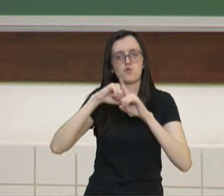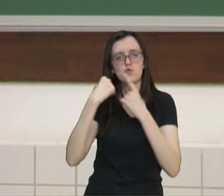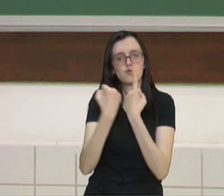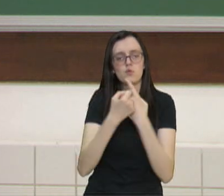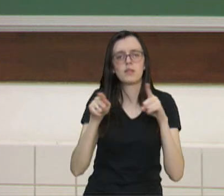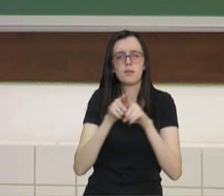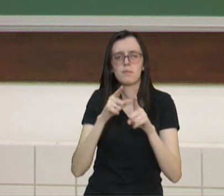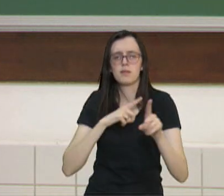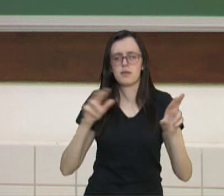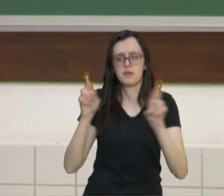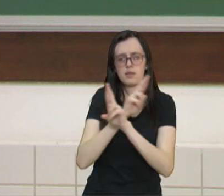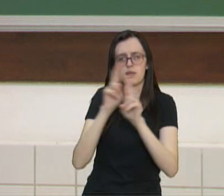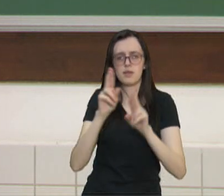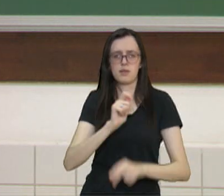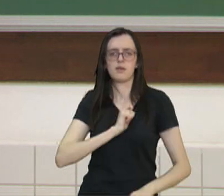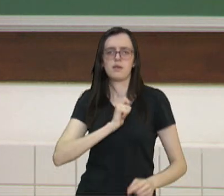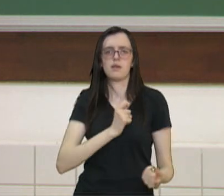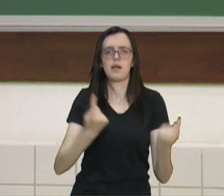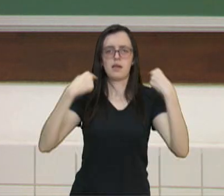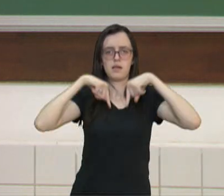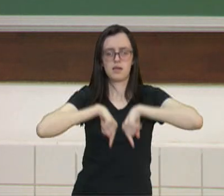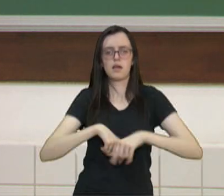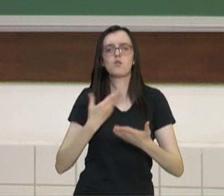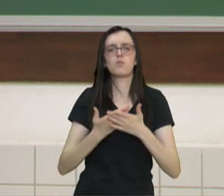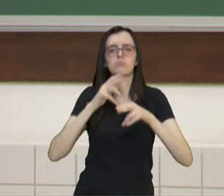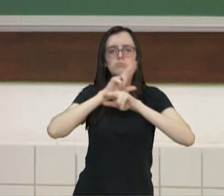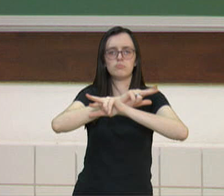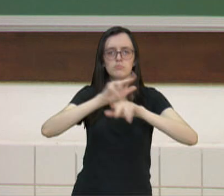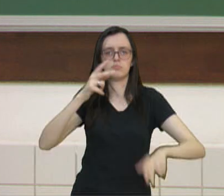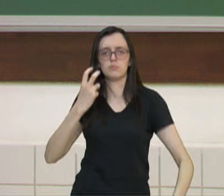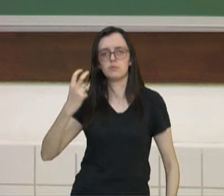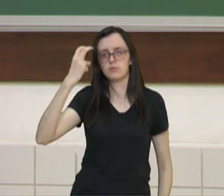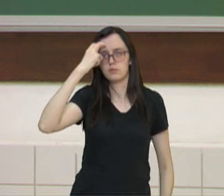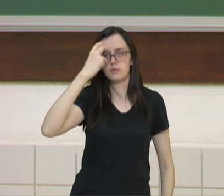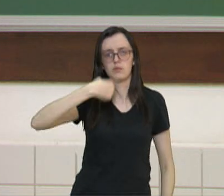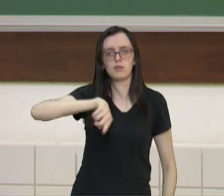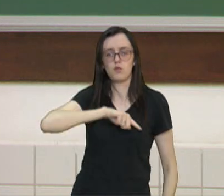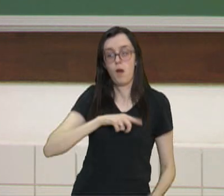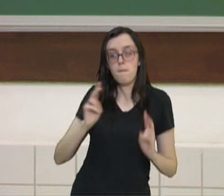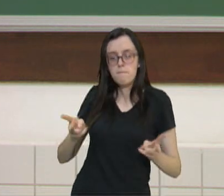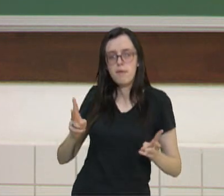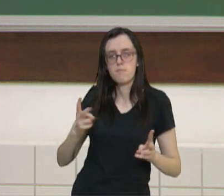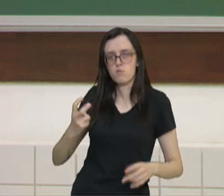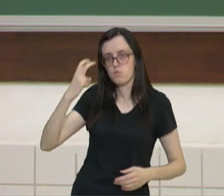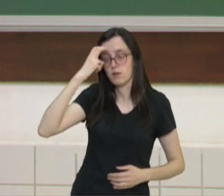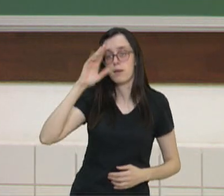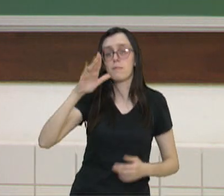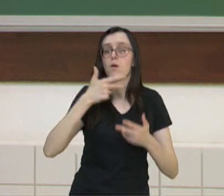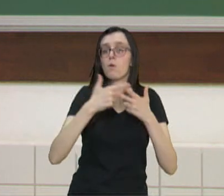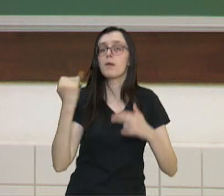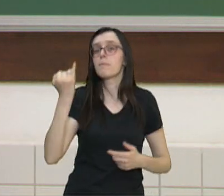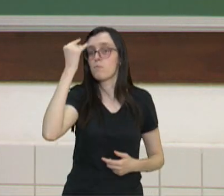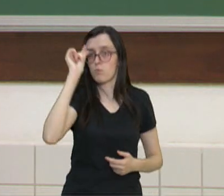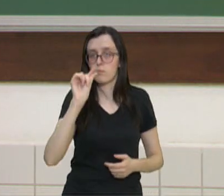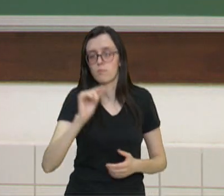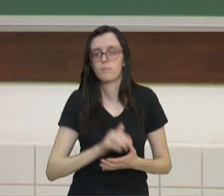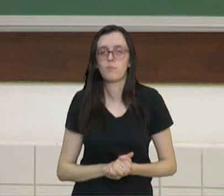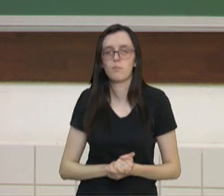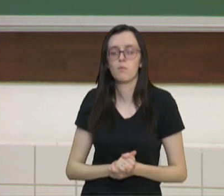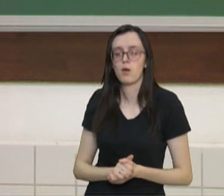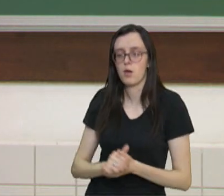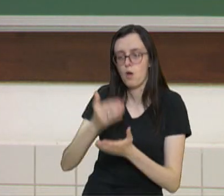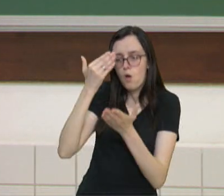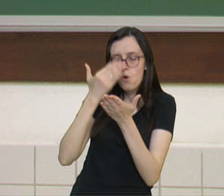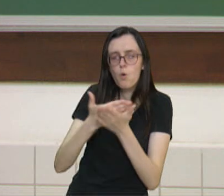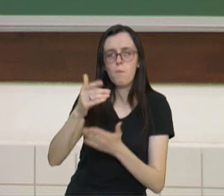mais atrelados à antropologia, estudando as diversas culturas, a nossa mesma. Uma coisa importante é que o